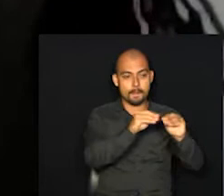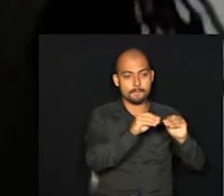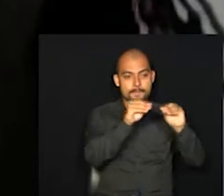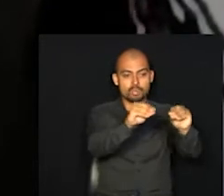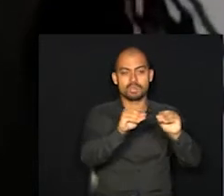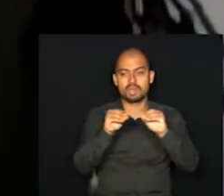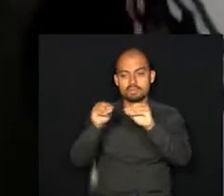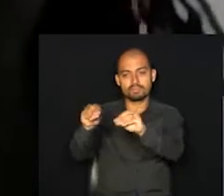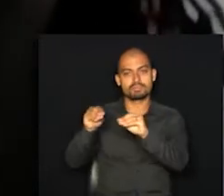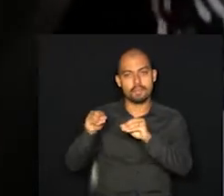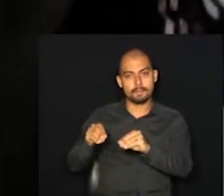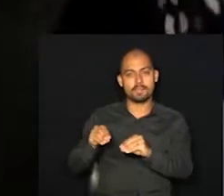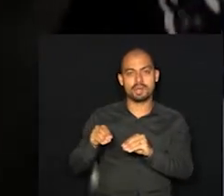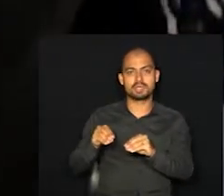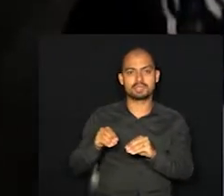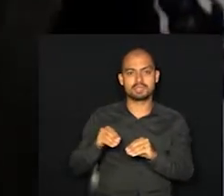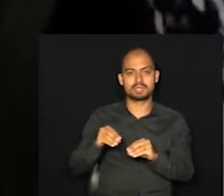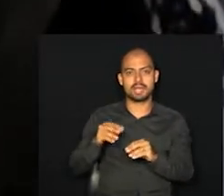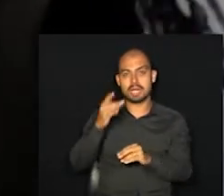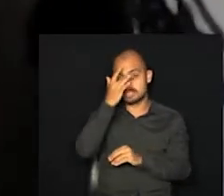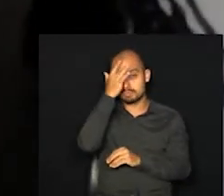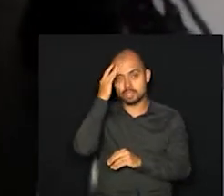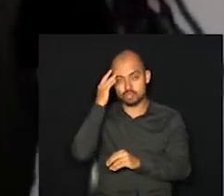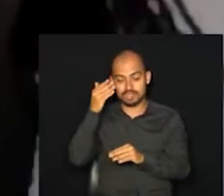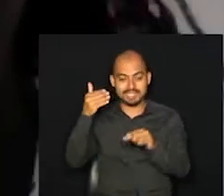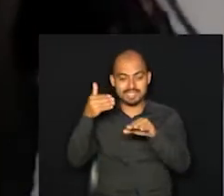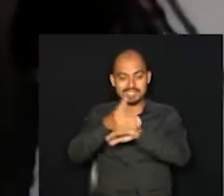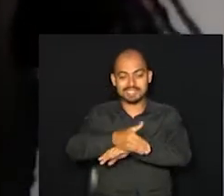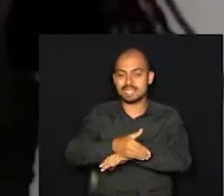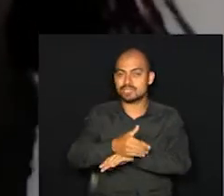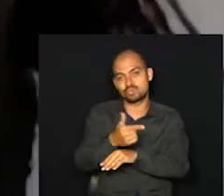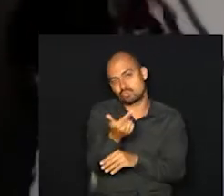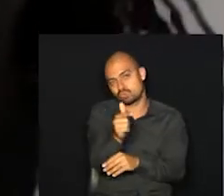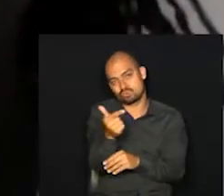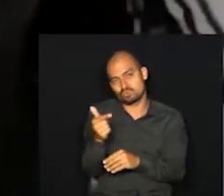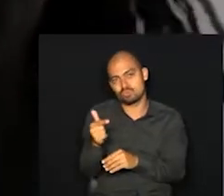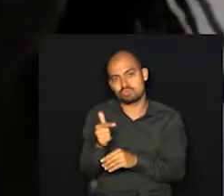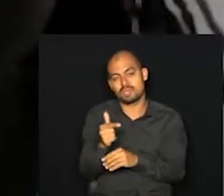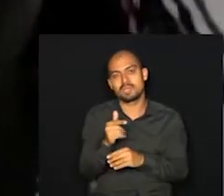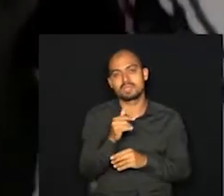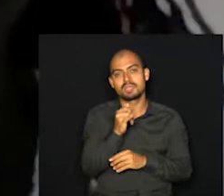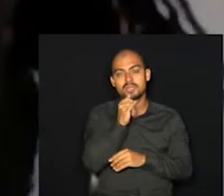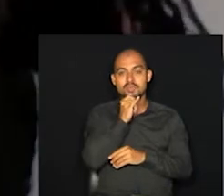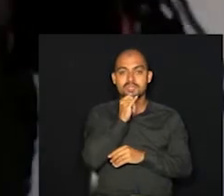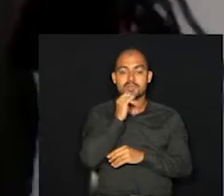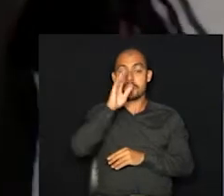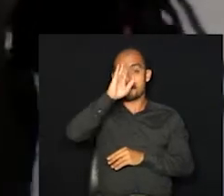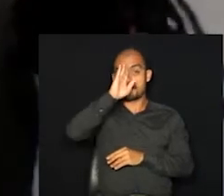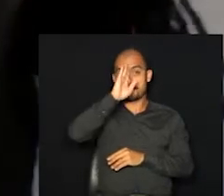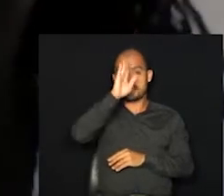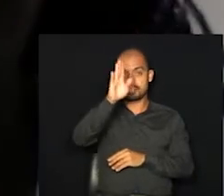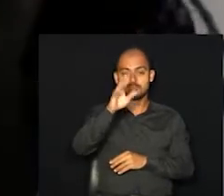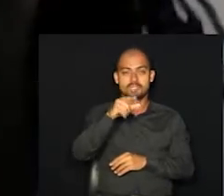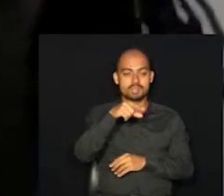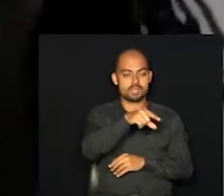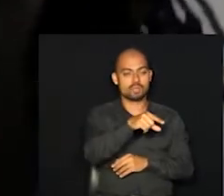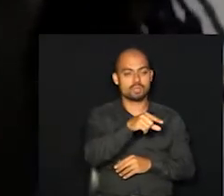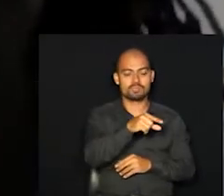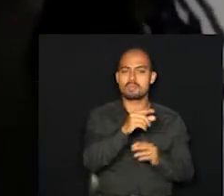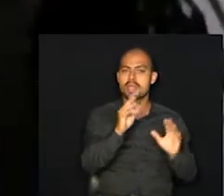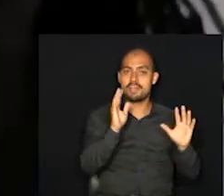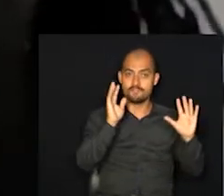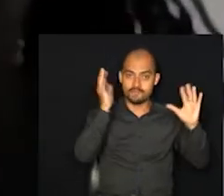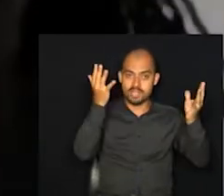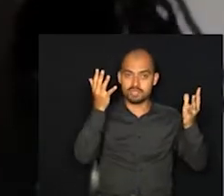dizendo que nem todo mundo tem acesso a esses eventos. E principalmente, sim, é um evento excelente. Eu acho que